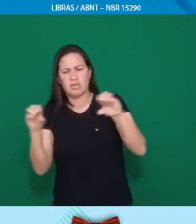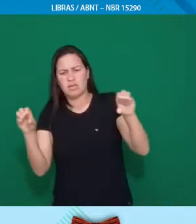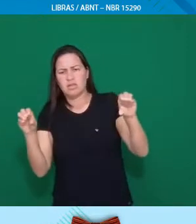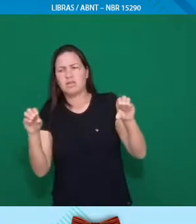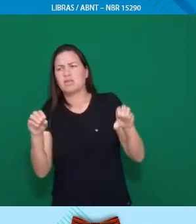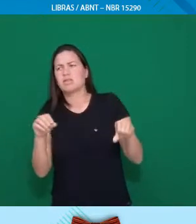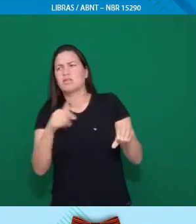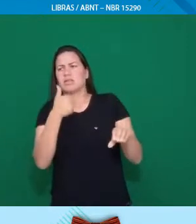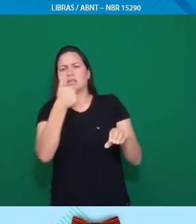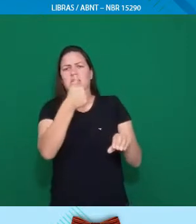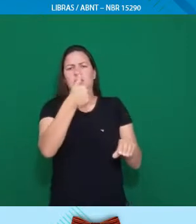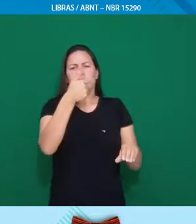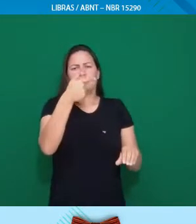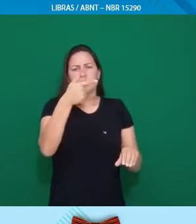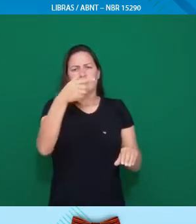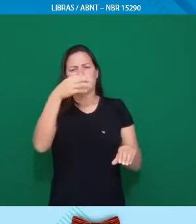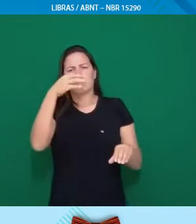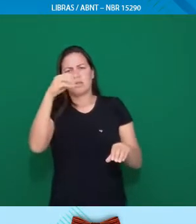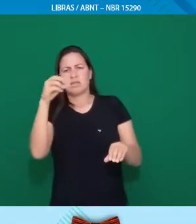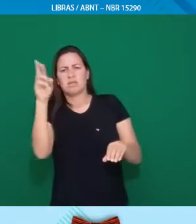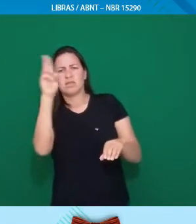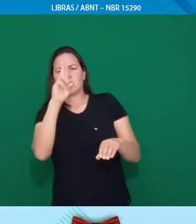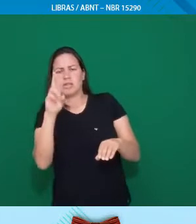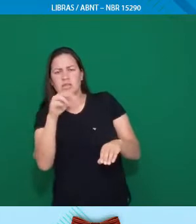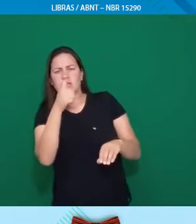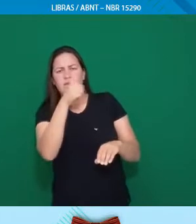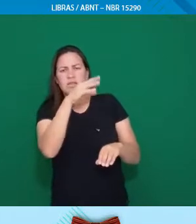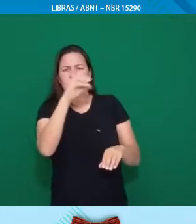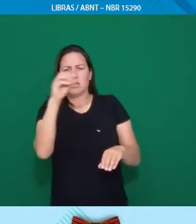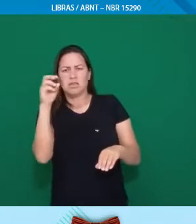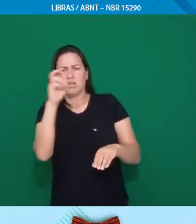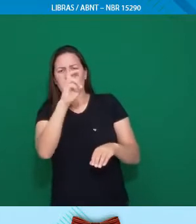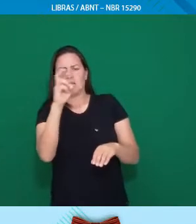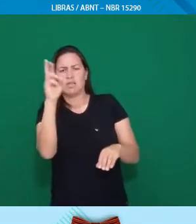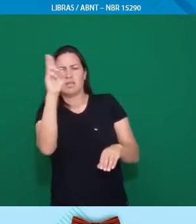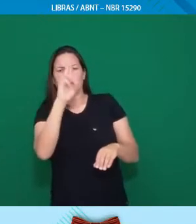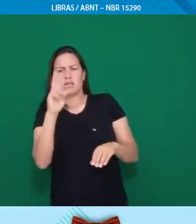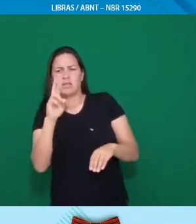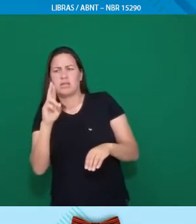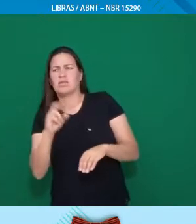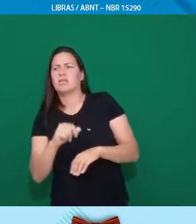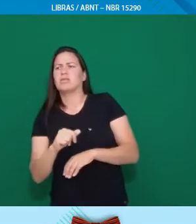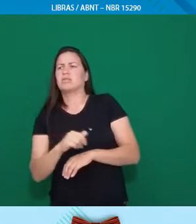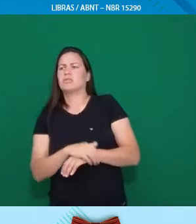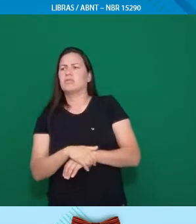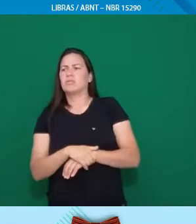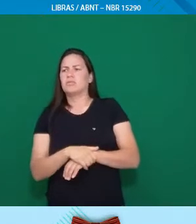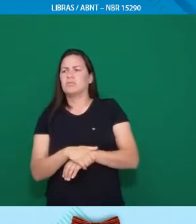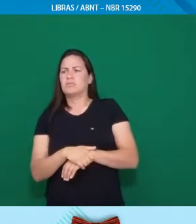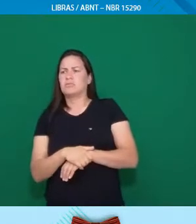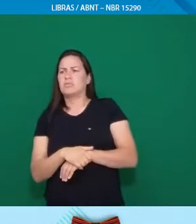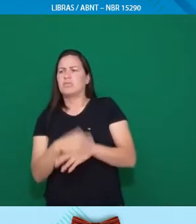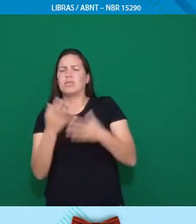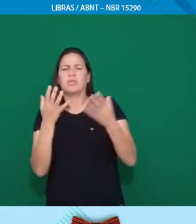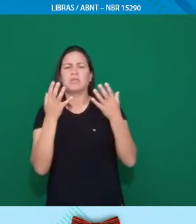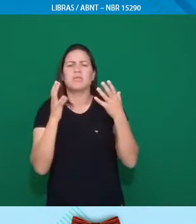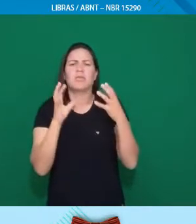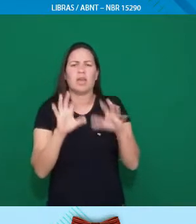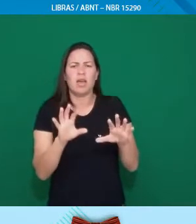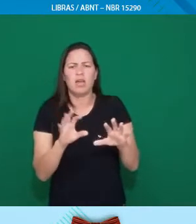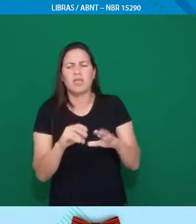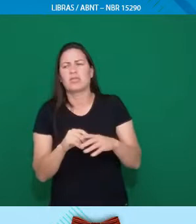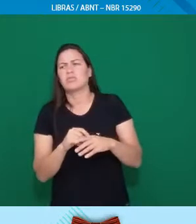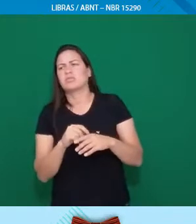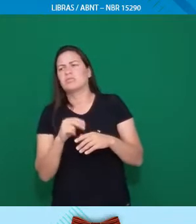vamos trocar vamos trocar e 170 e foi não me deixa por 100 e deixa por 50 Ah mas eu não